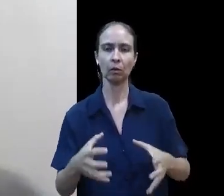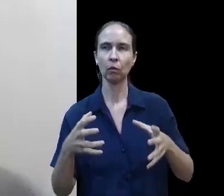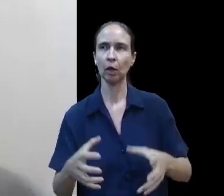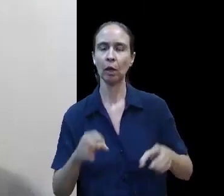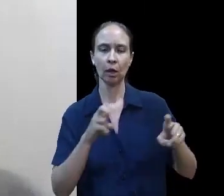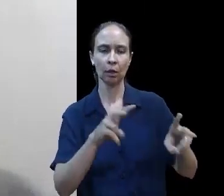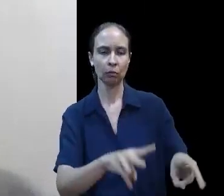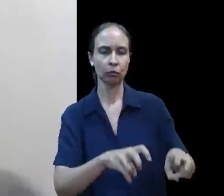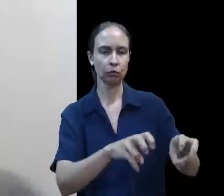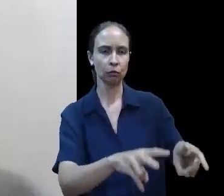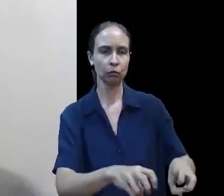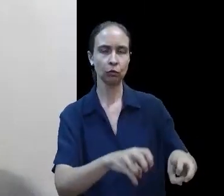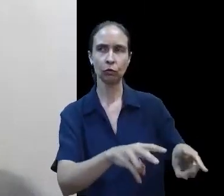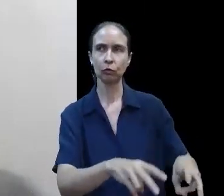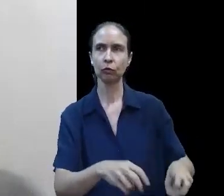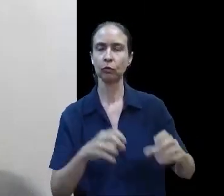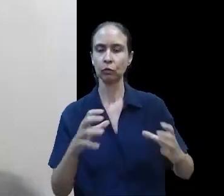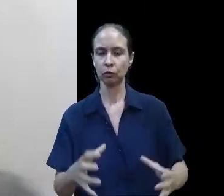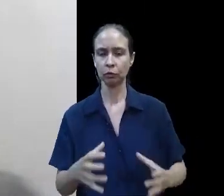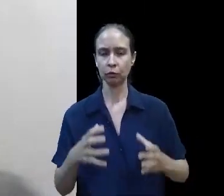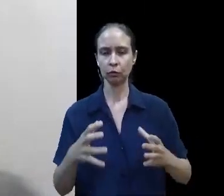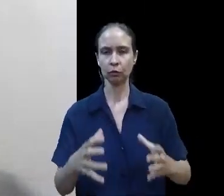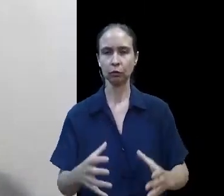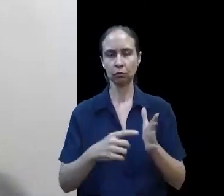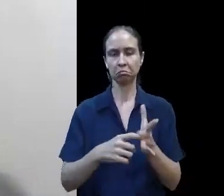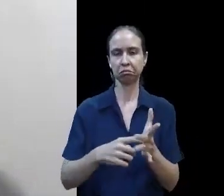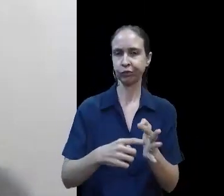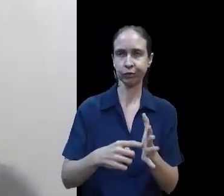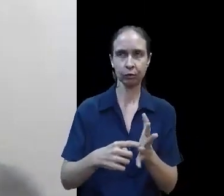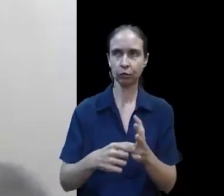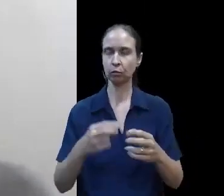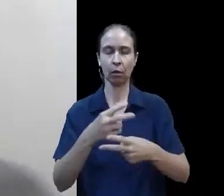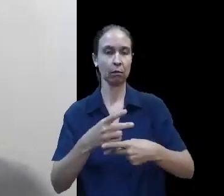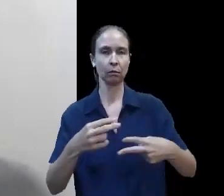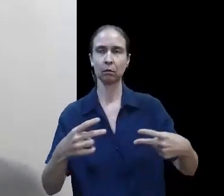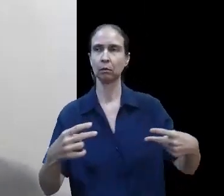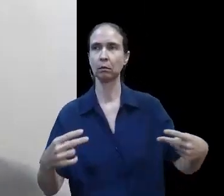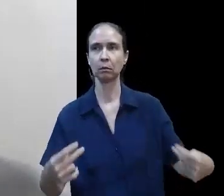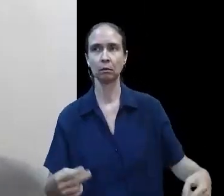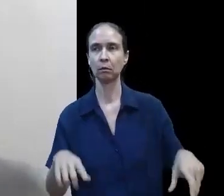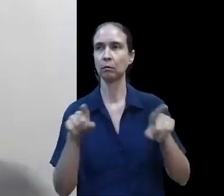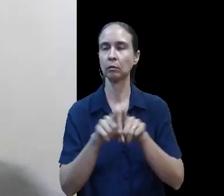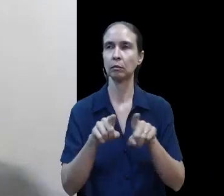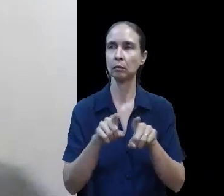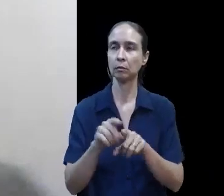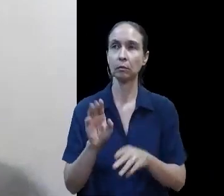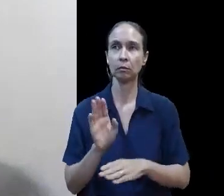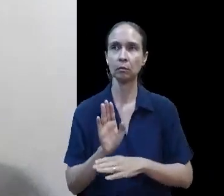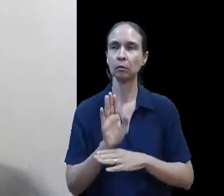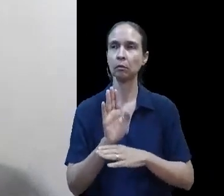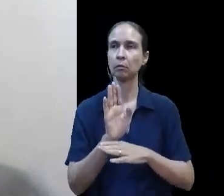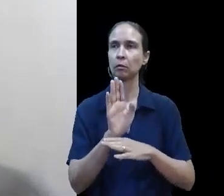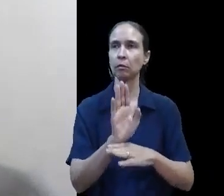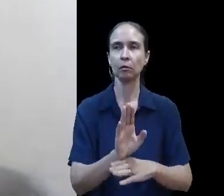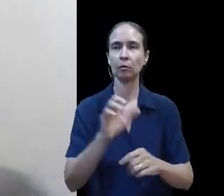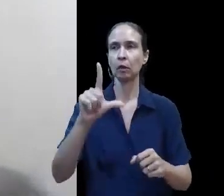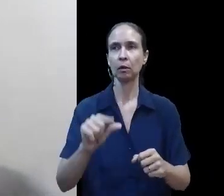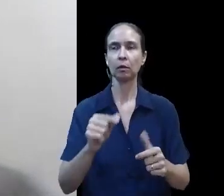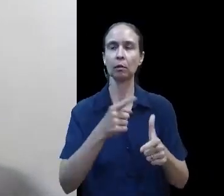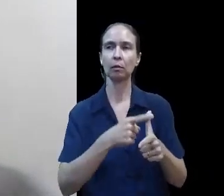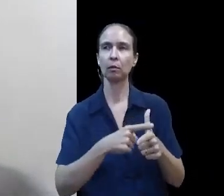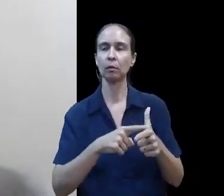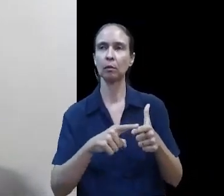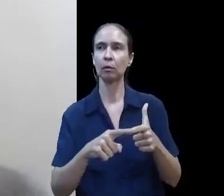do carrinho de mão na colheita, baixou bastante os